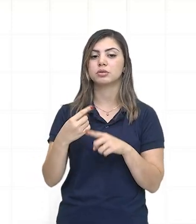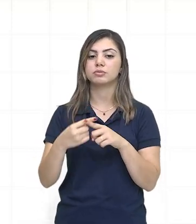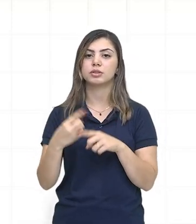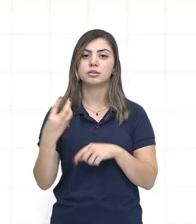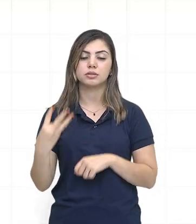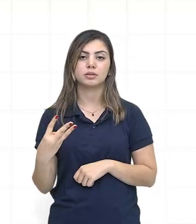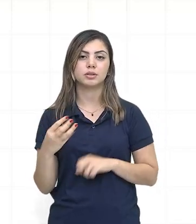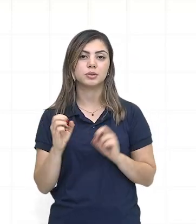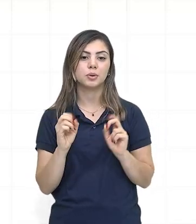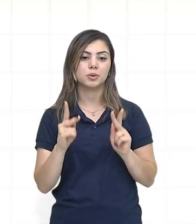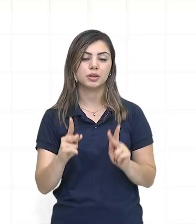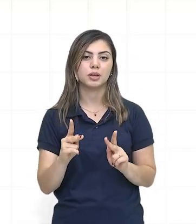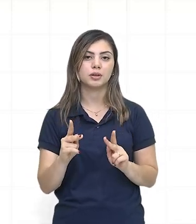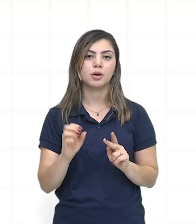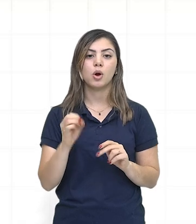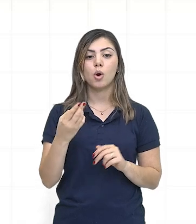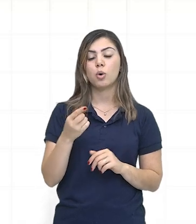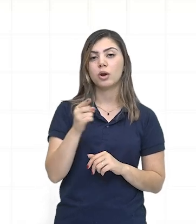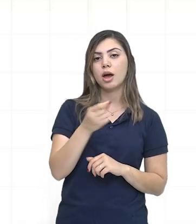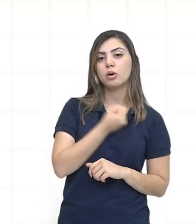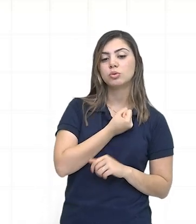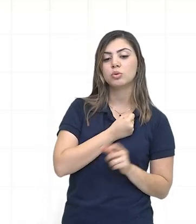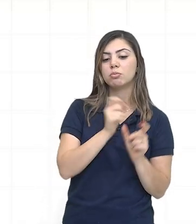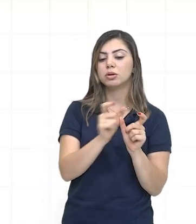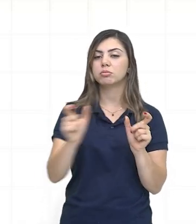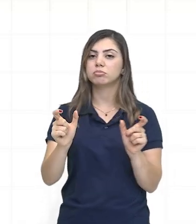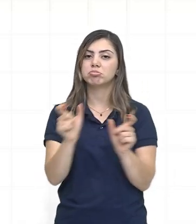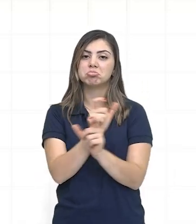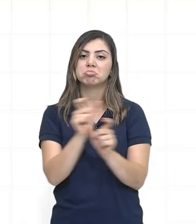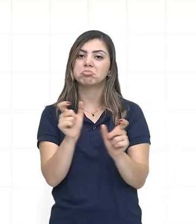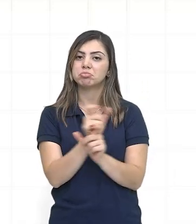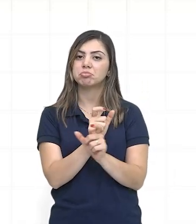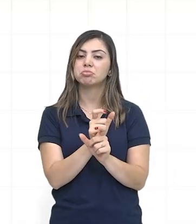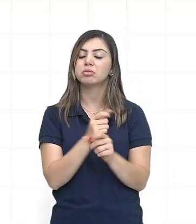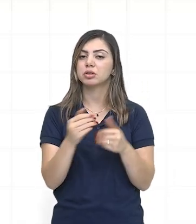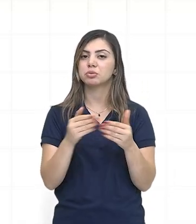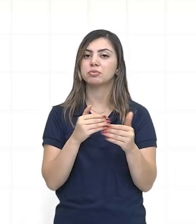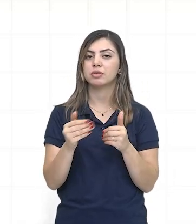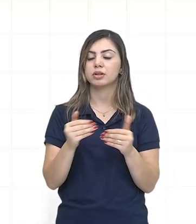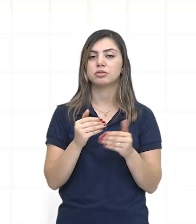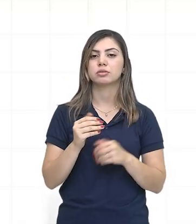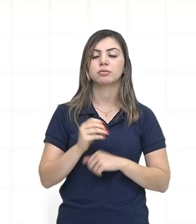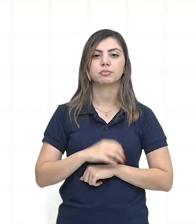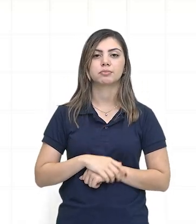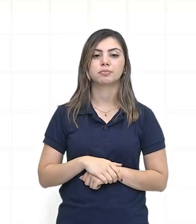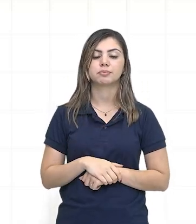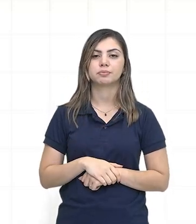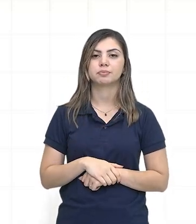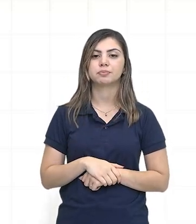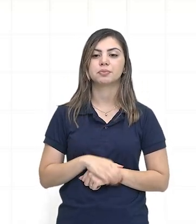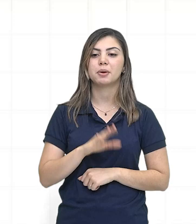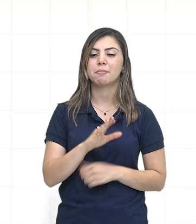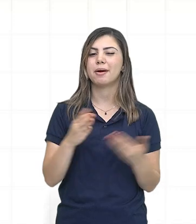vezes 3, ou esses mesmos números sendo multiplicados em outra ordem. E agora a gente vai fazer um